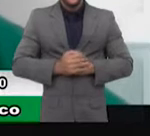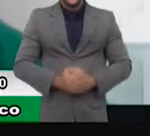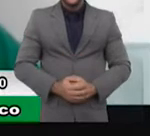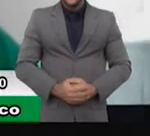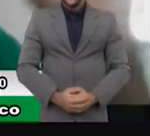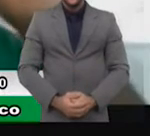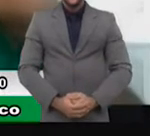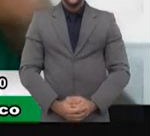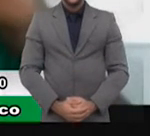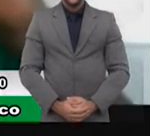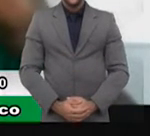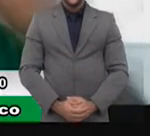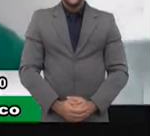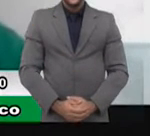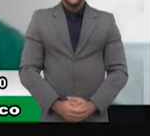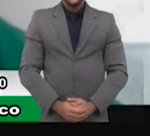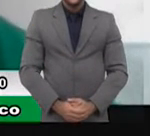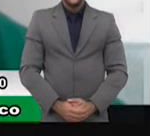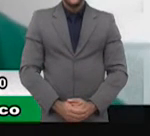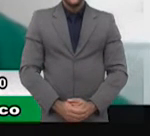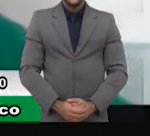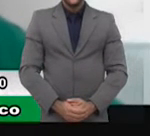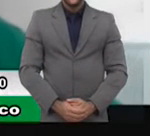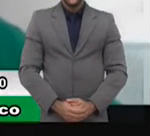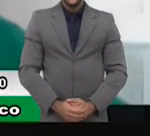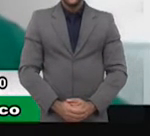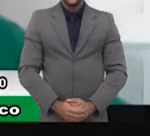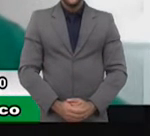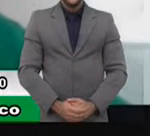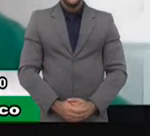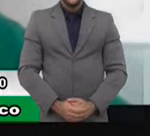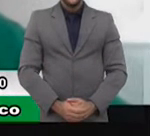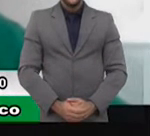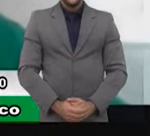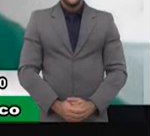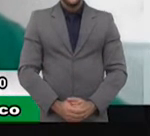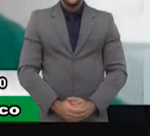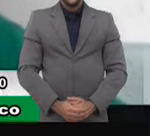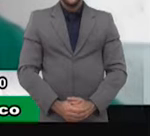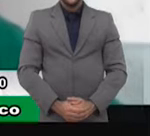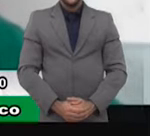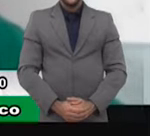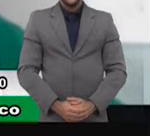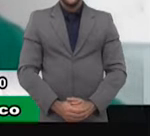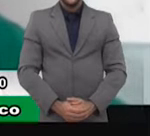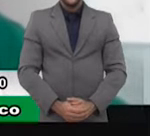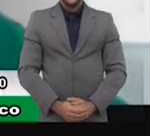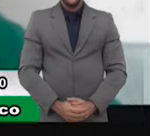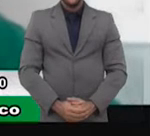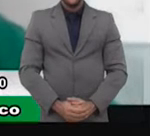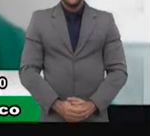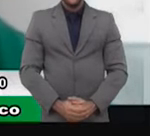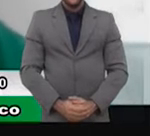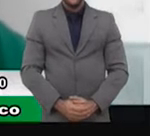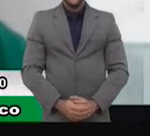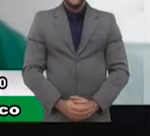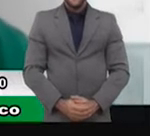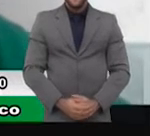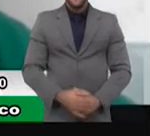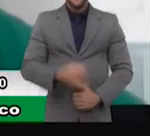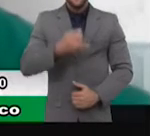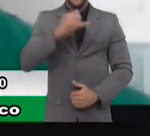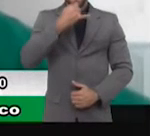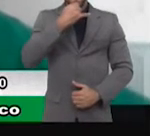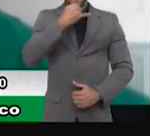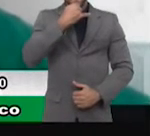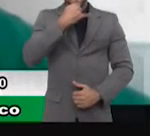antes, sentamos, conversamos, e infelizmente chegou a hora,